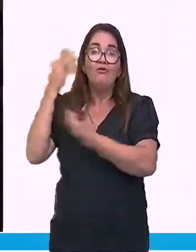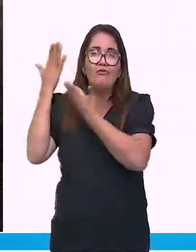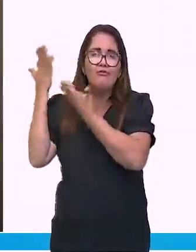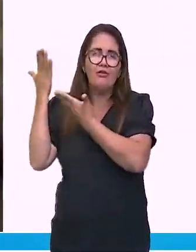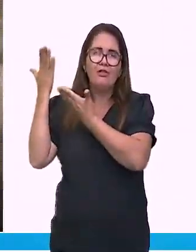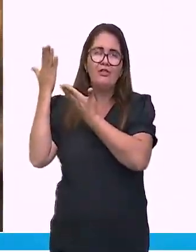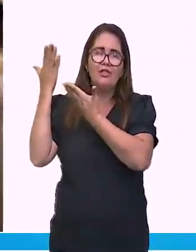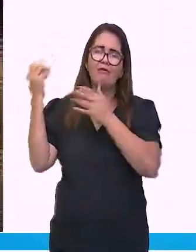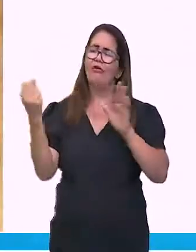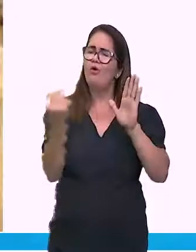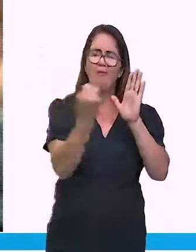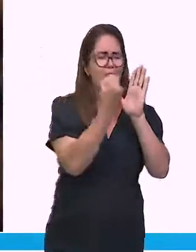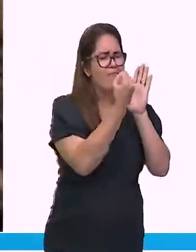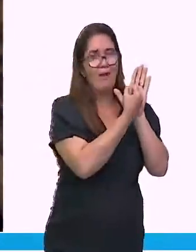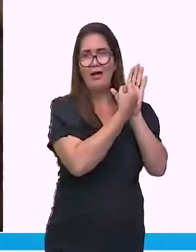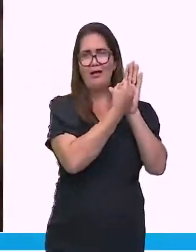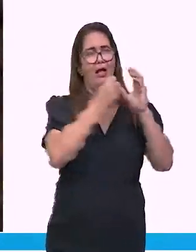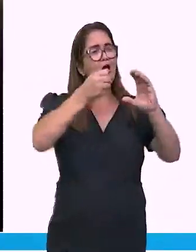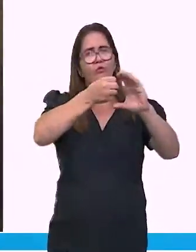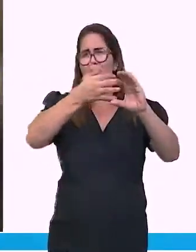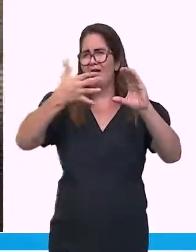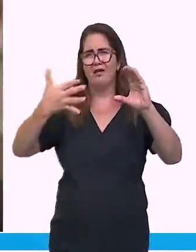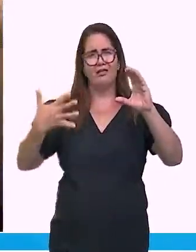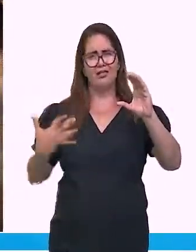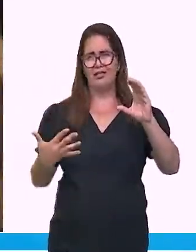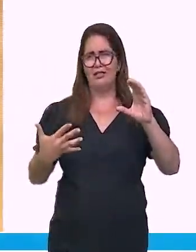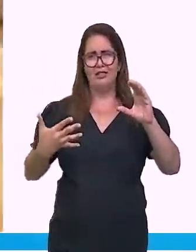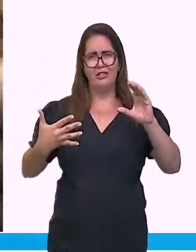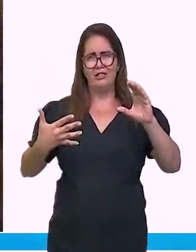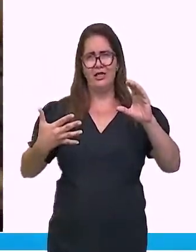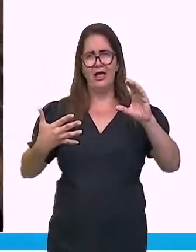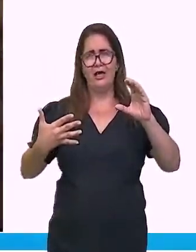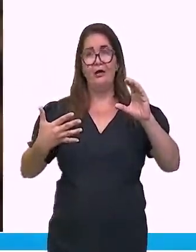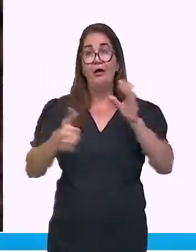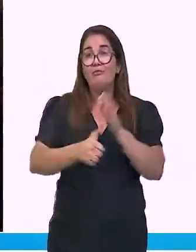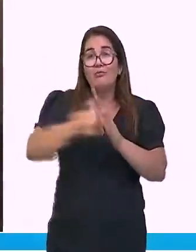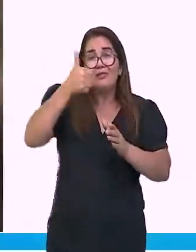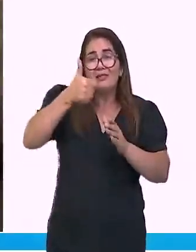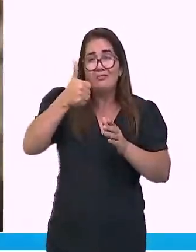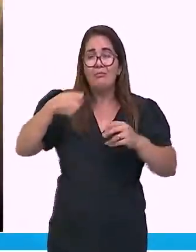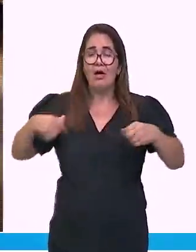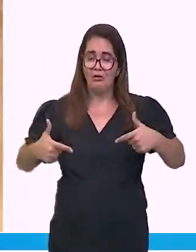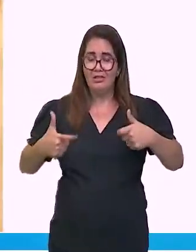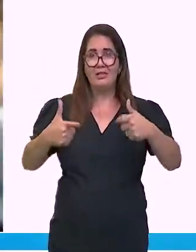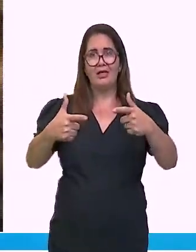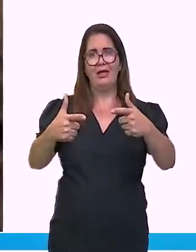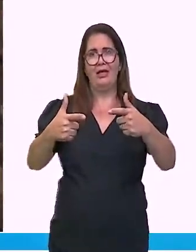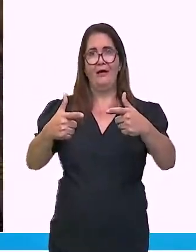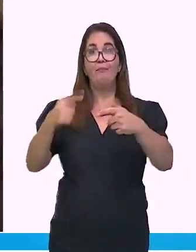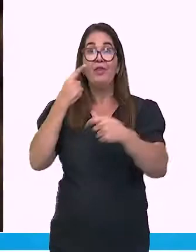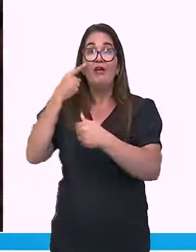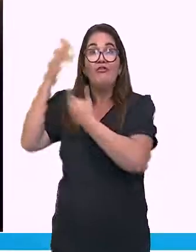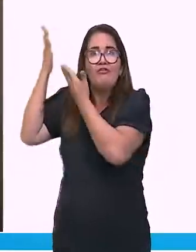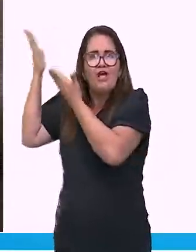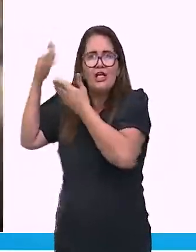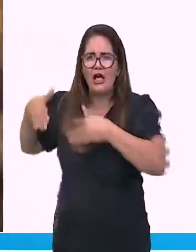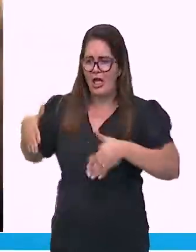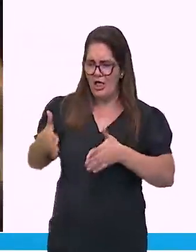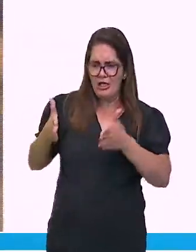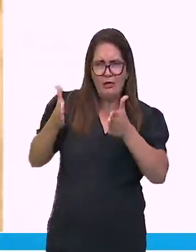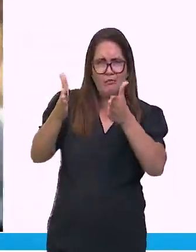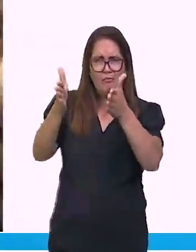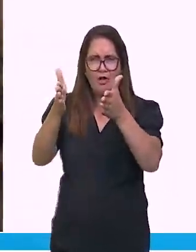que marcou uma característica principal dessa guerra, que são as trincheiras. É esse beco, né,